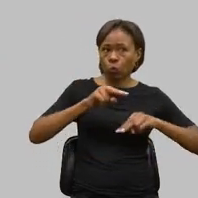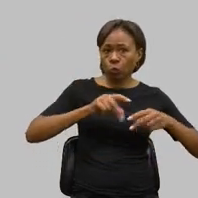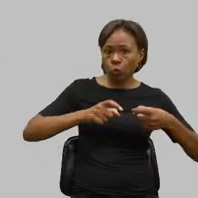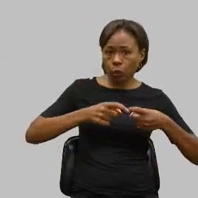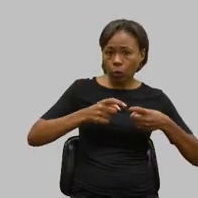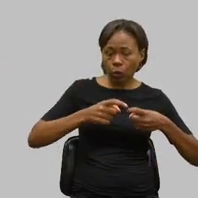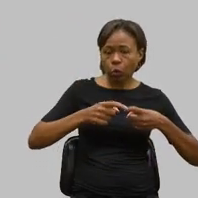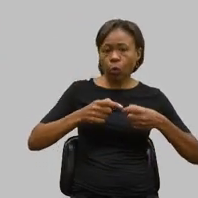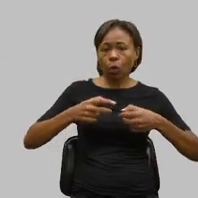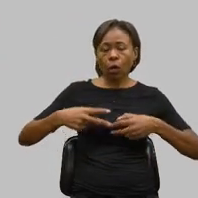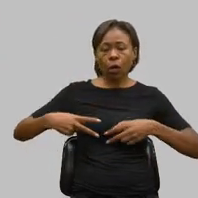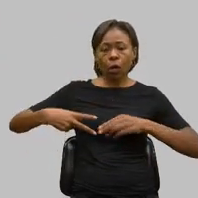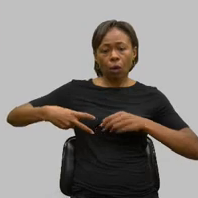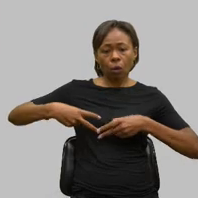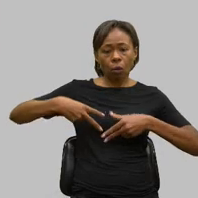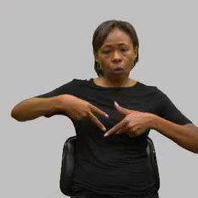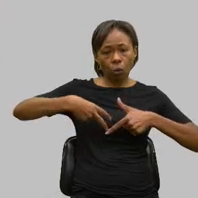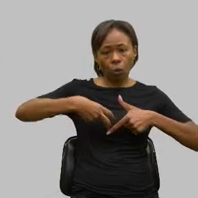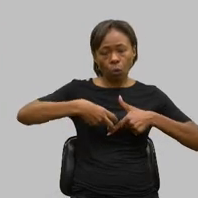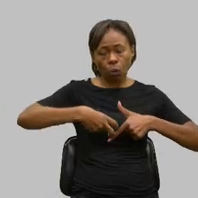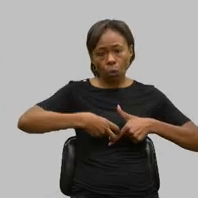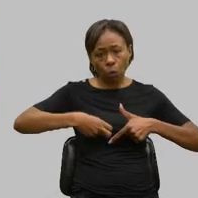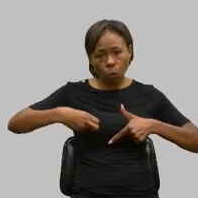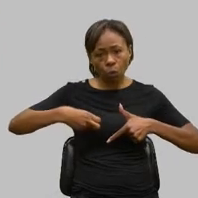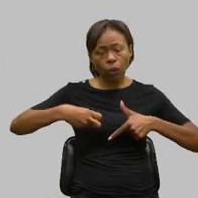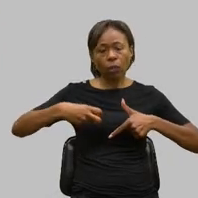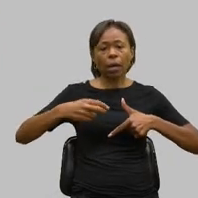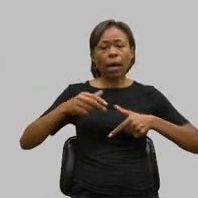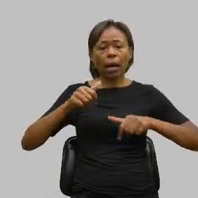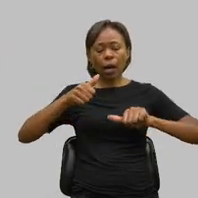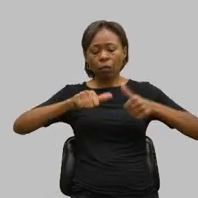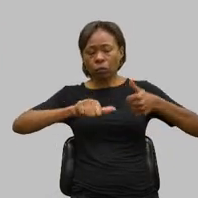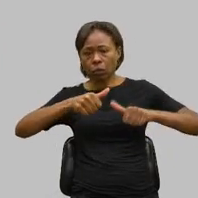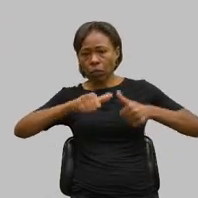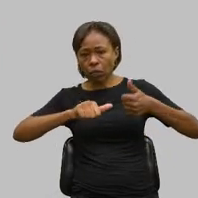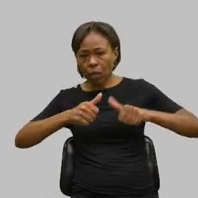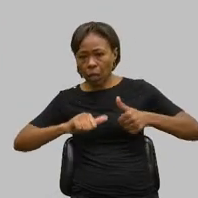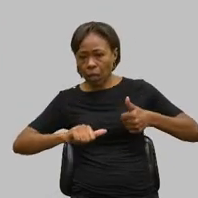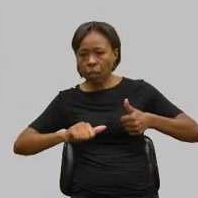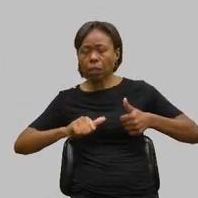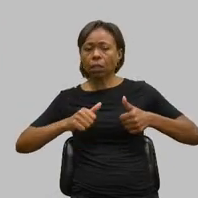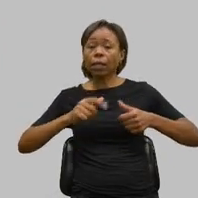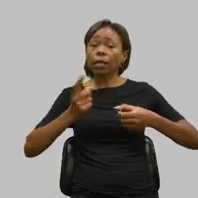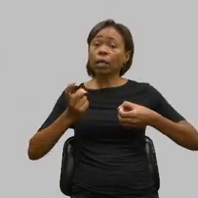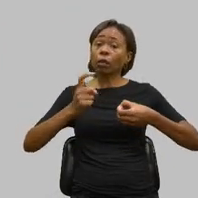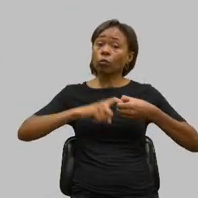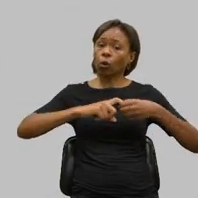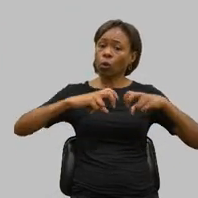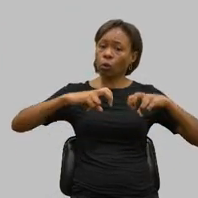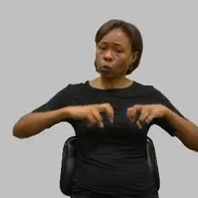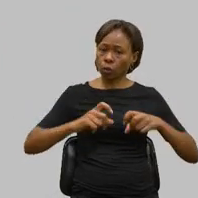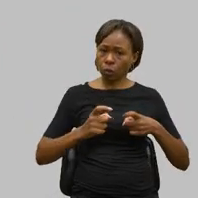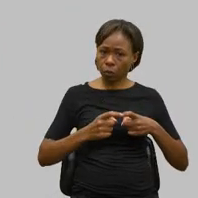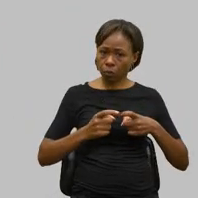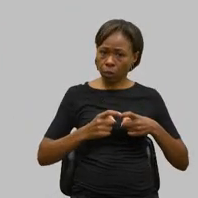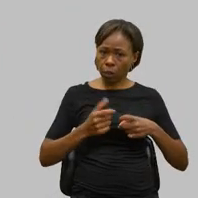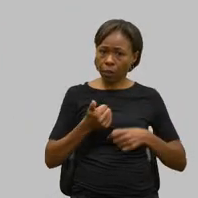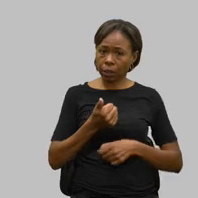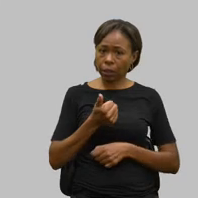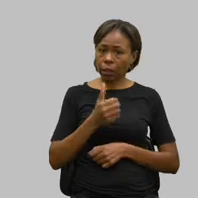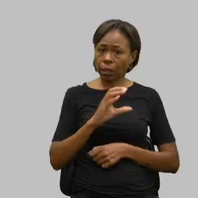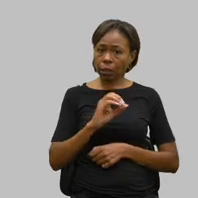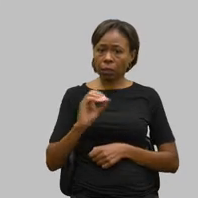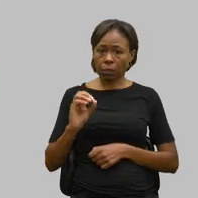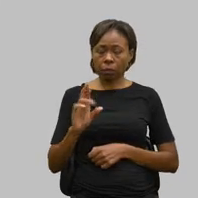uterino, anato patológico e a consulta de retorno, R$ Então, nós estamos vendo que